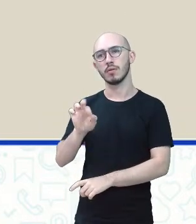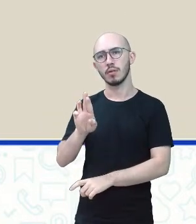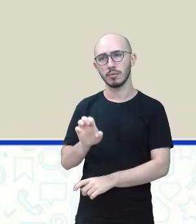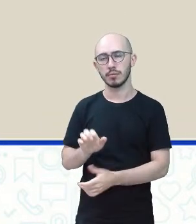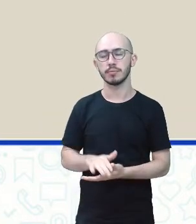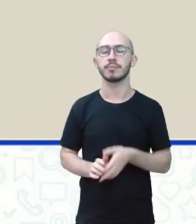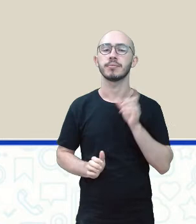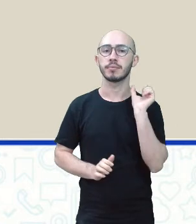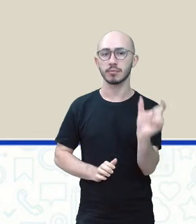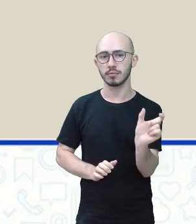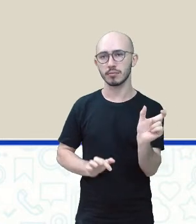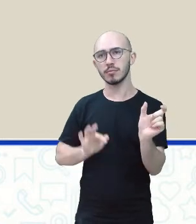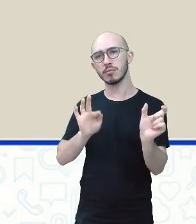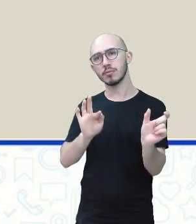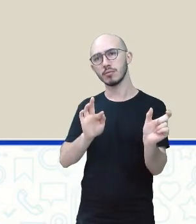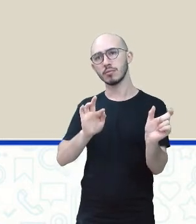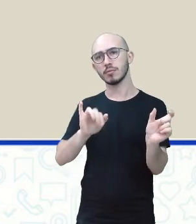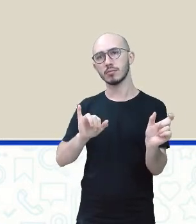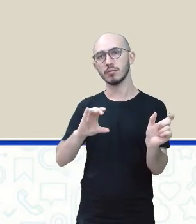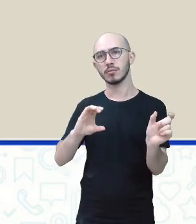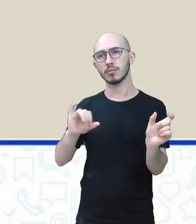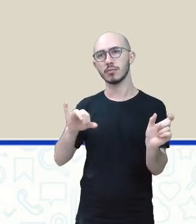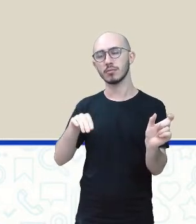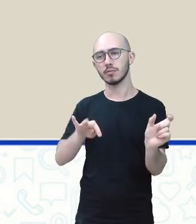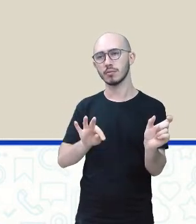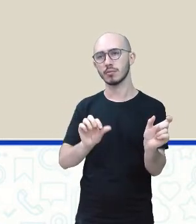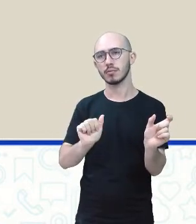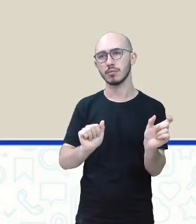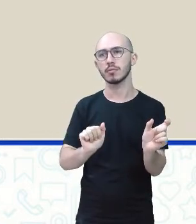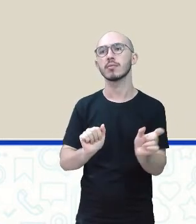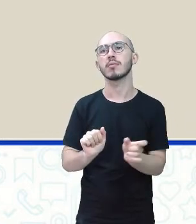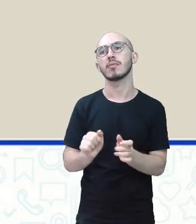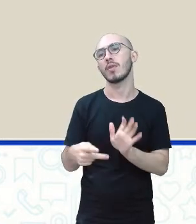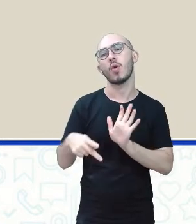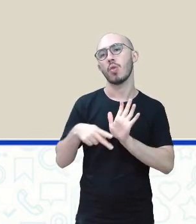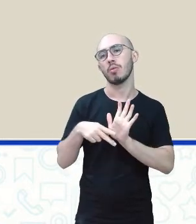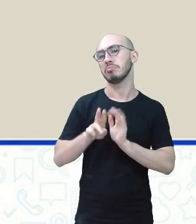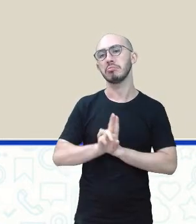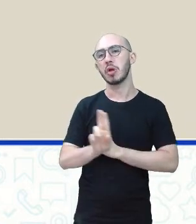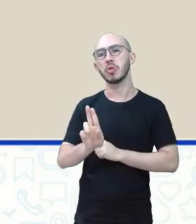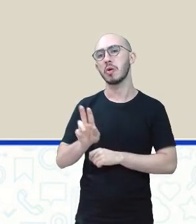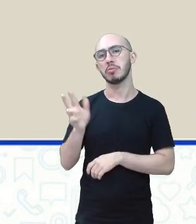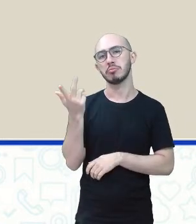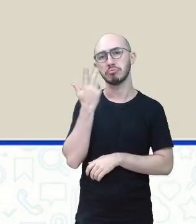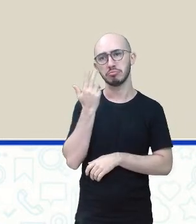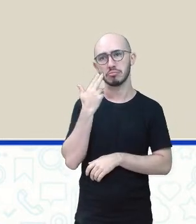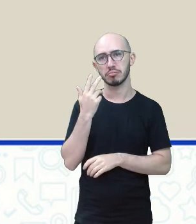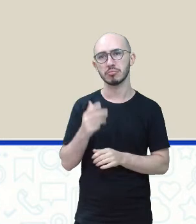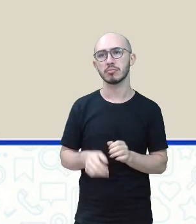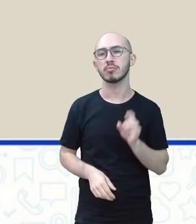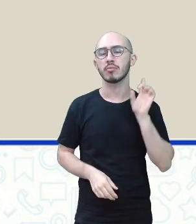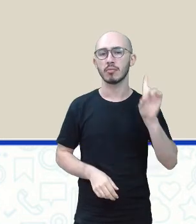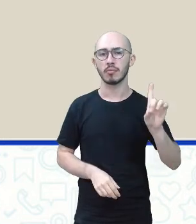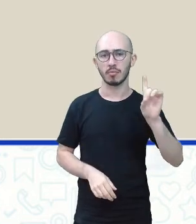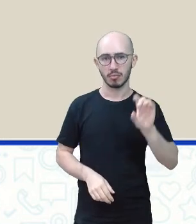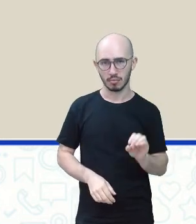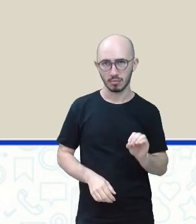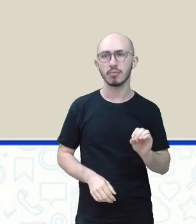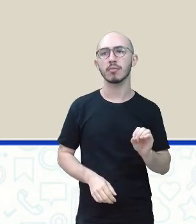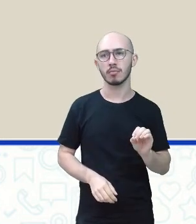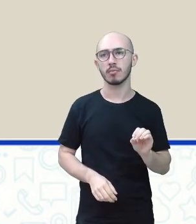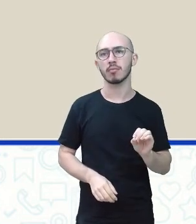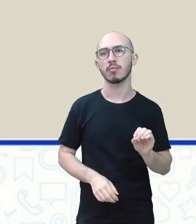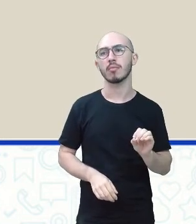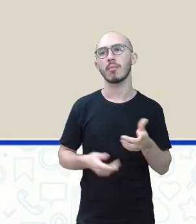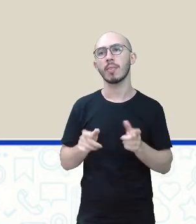Ficcionista, substantivo comum. Do, contração da preposição de mais artigo.